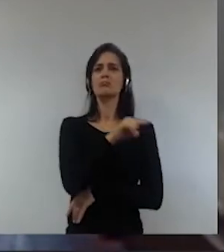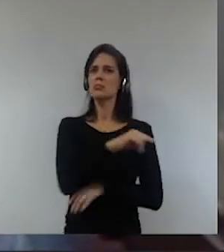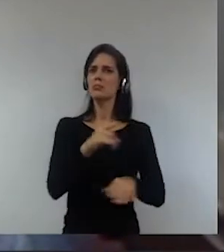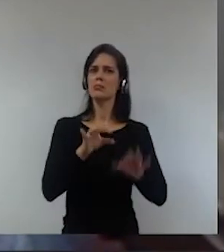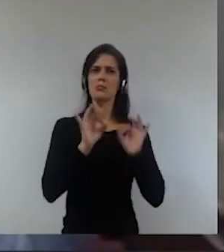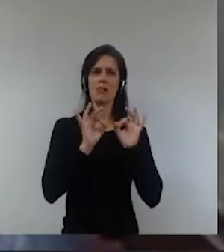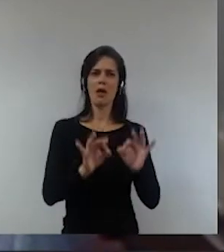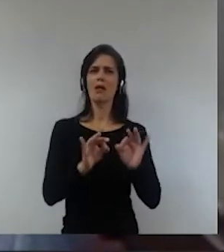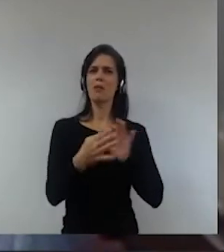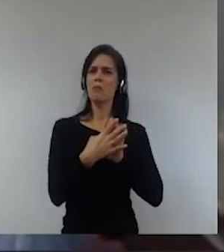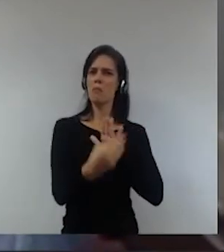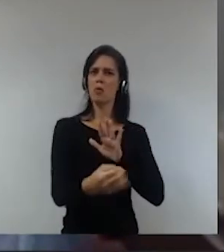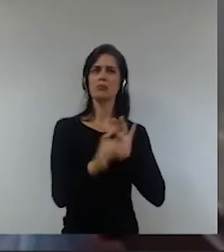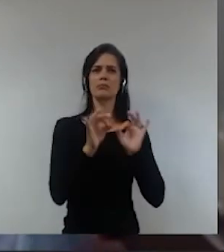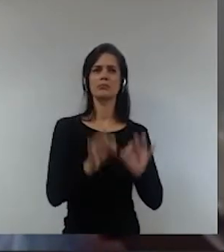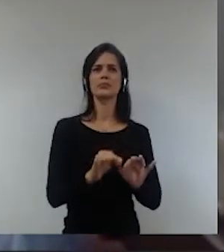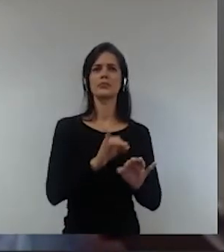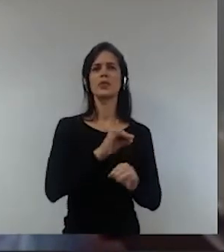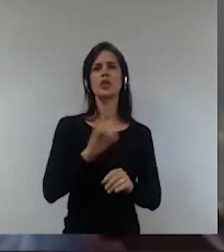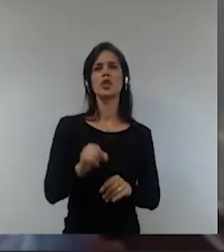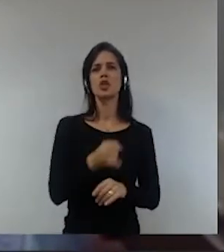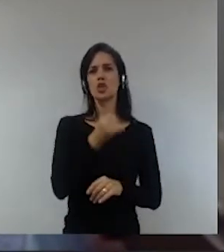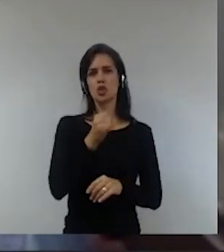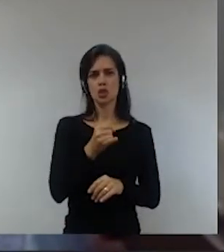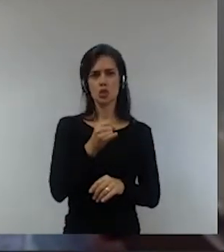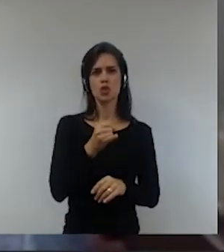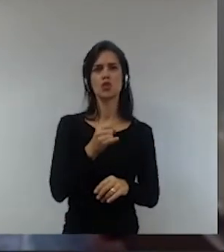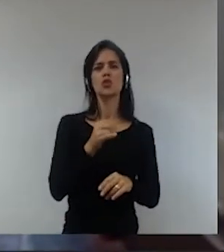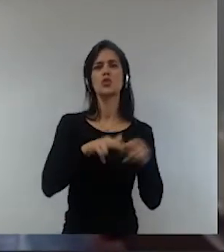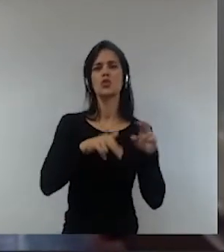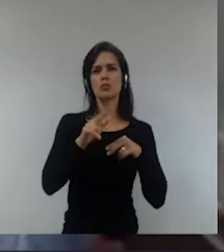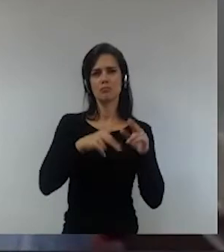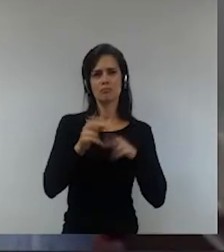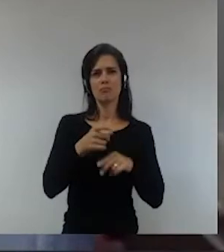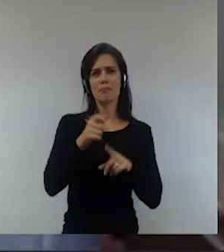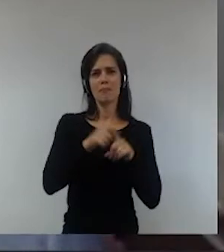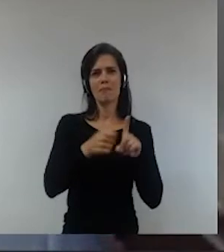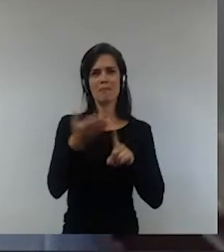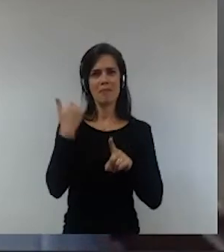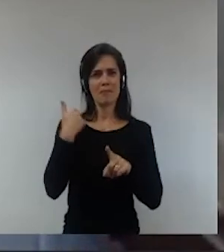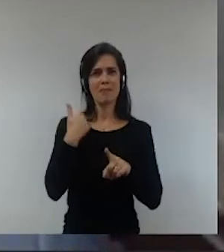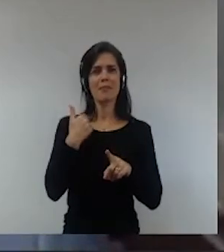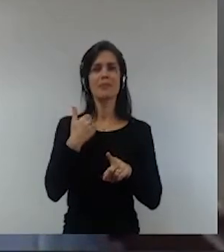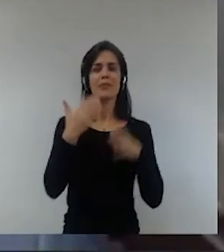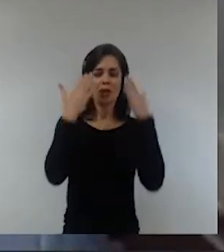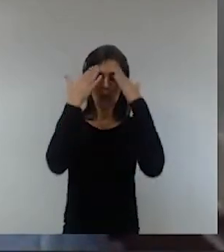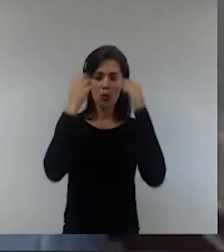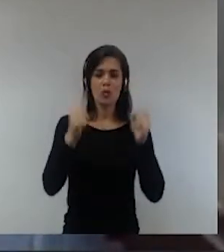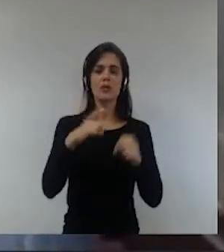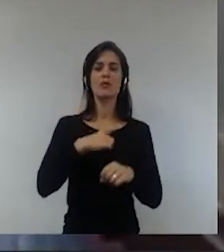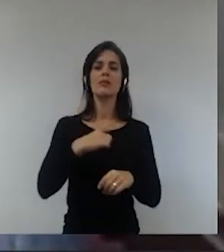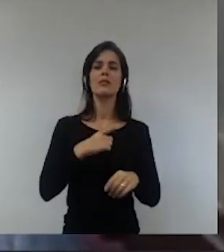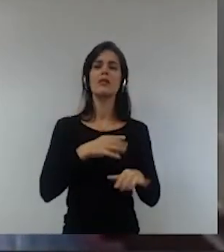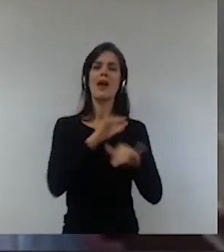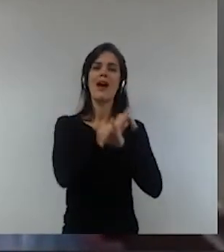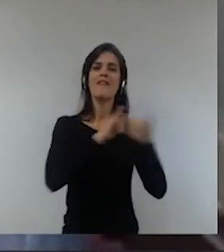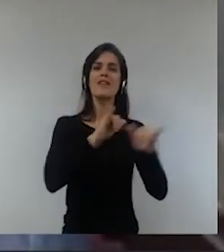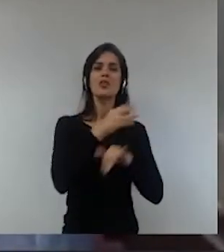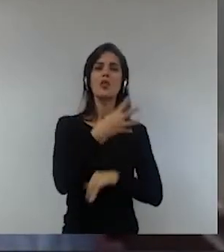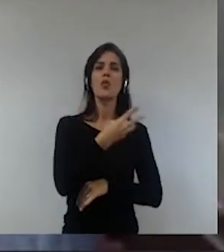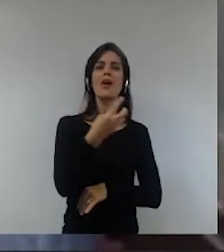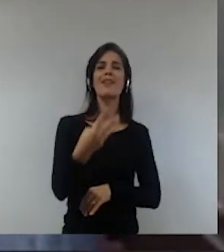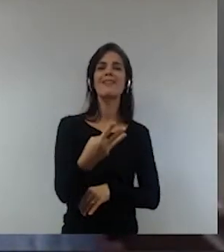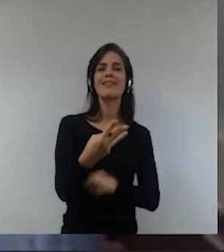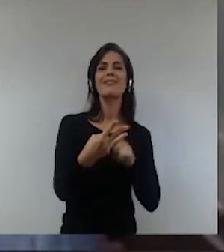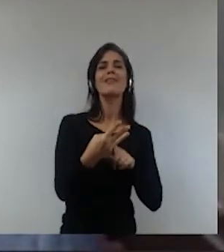exemplo disso. Em junho, portanto, agora no mês passado, o tribunal baixou o chamado Aviso 43. Por